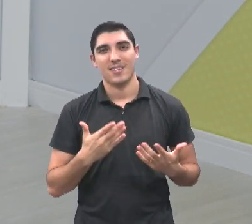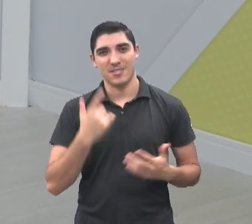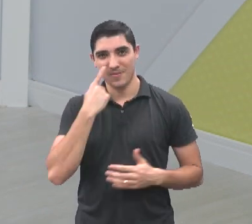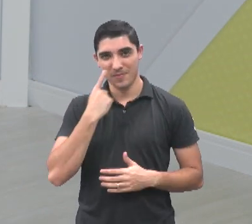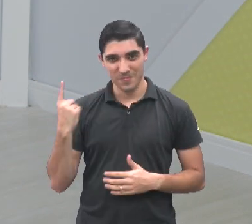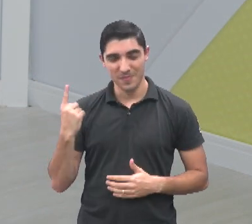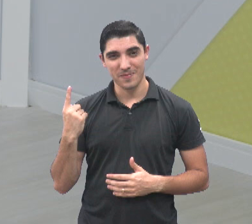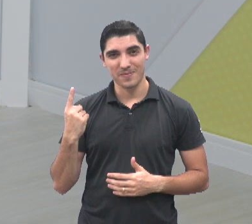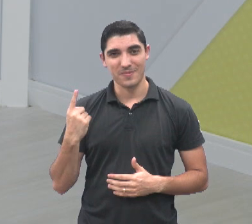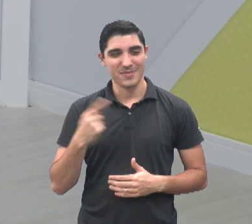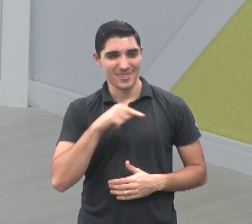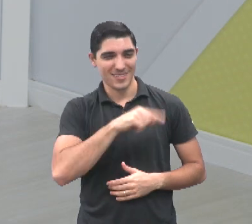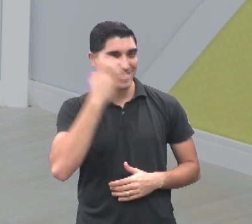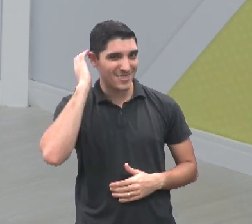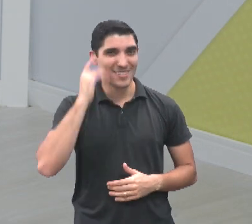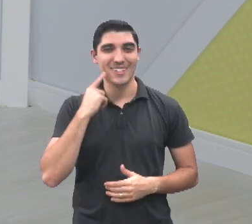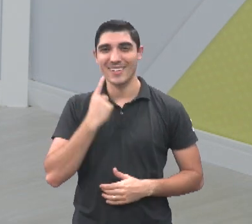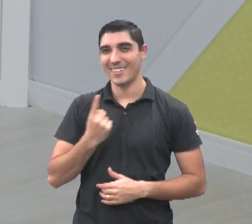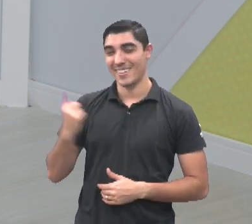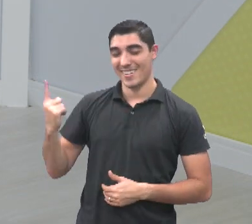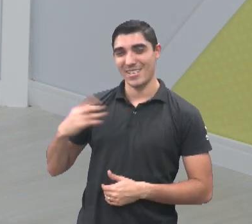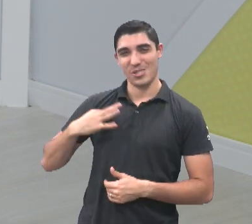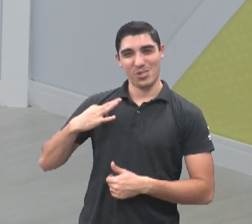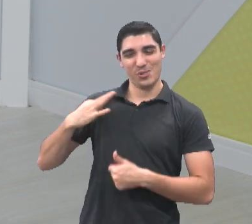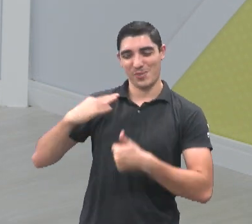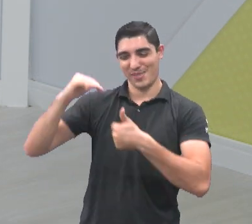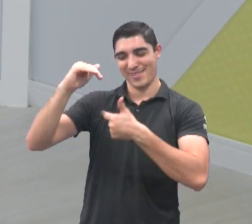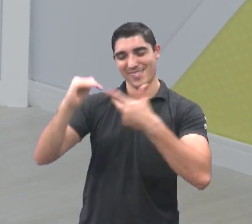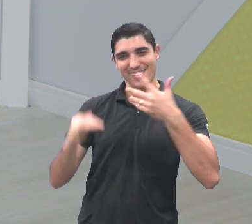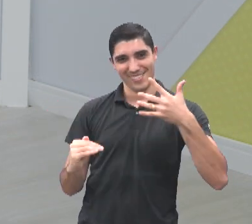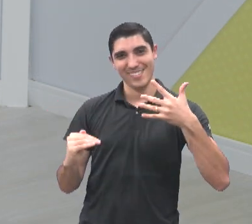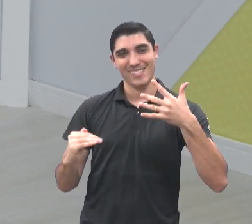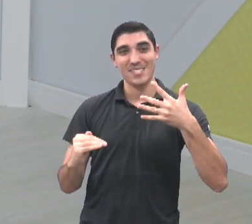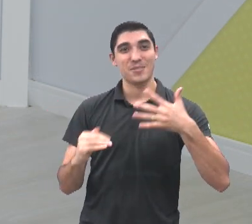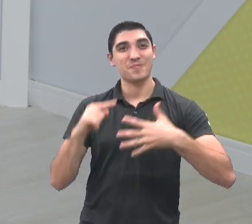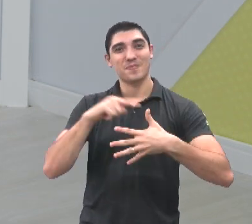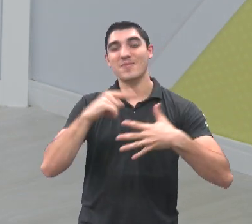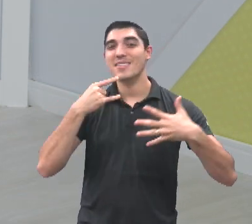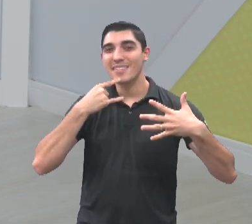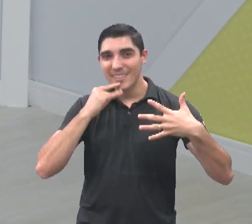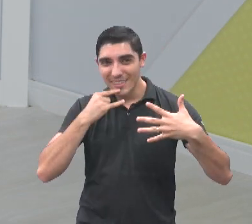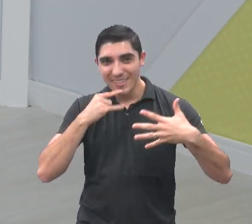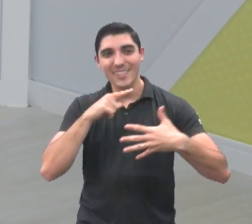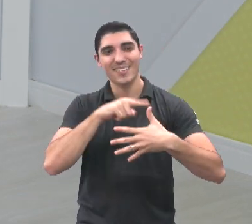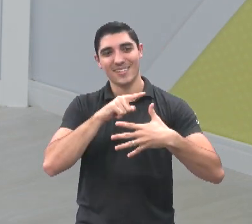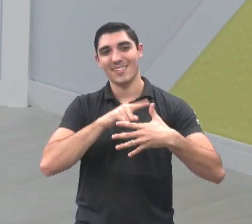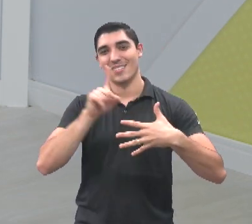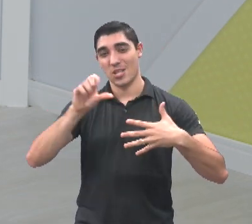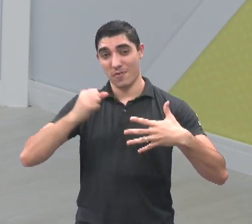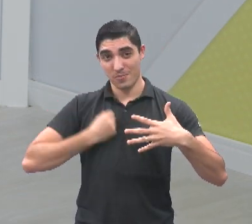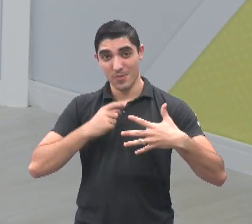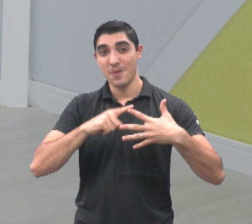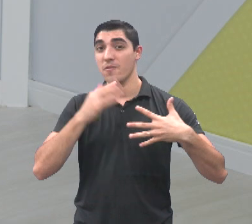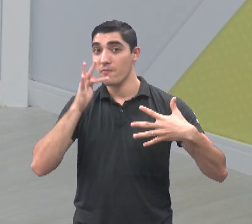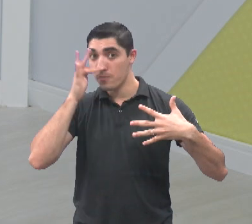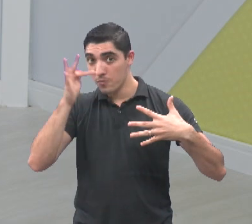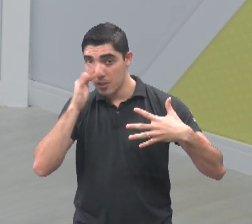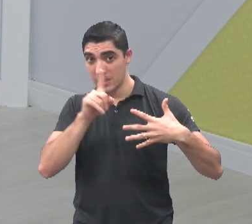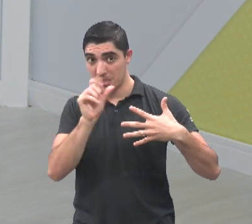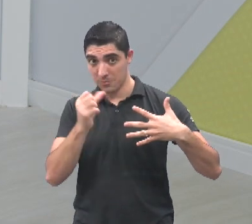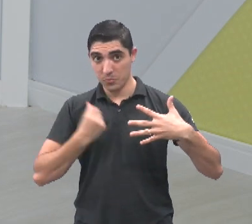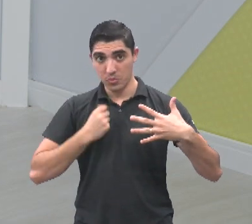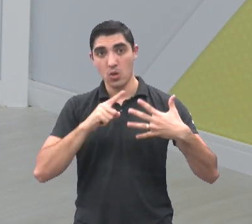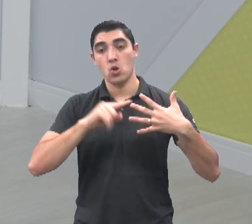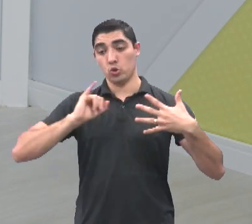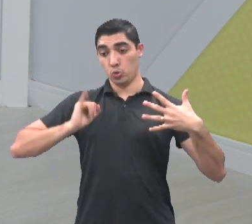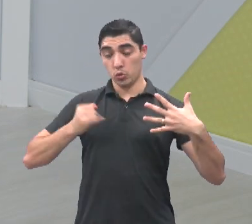esses clubes aí, ó, falhou. O 15 de Piracicaba é o líder, com 19, em segundo Primavera com 16, terceiro Juventus